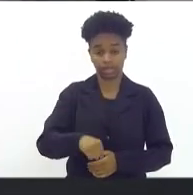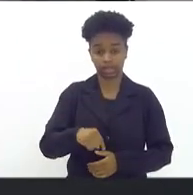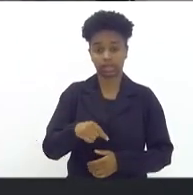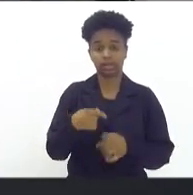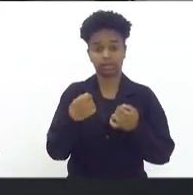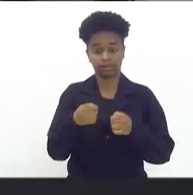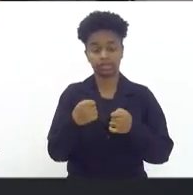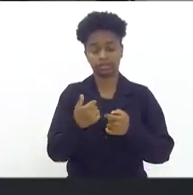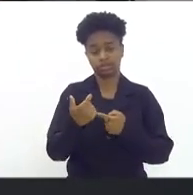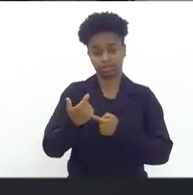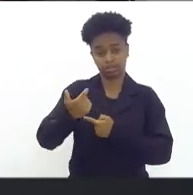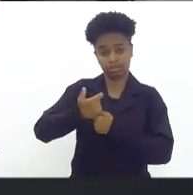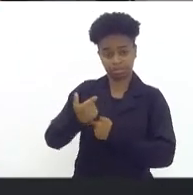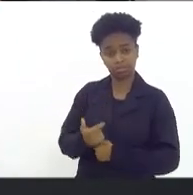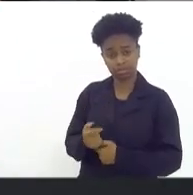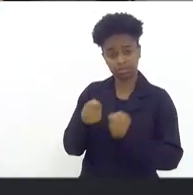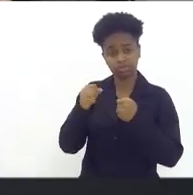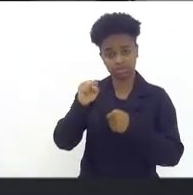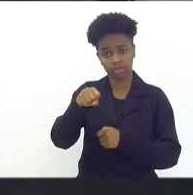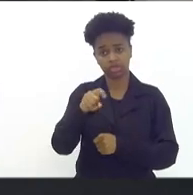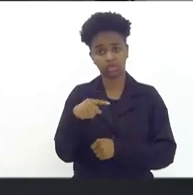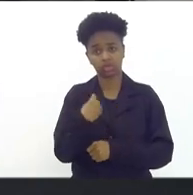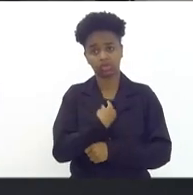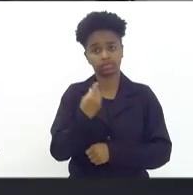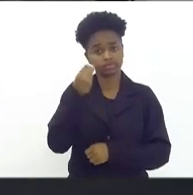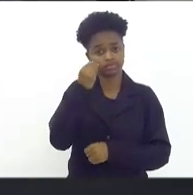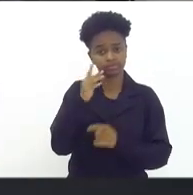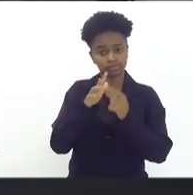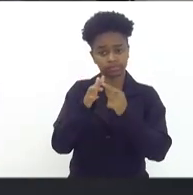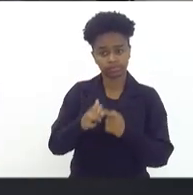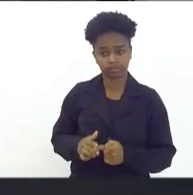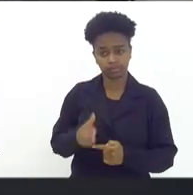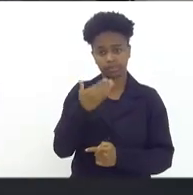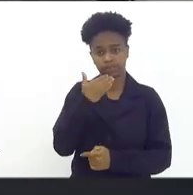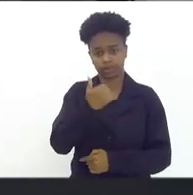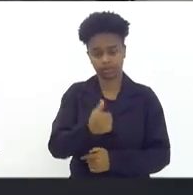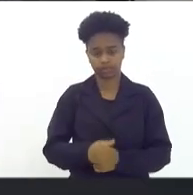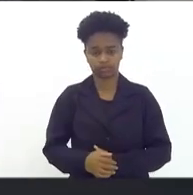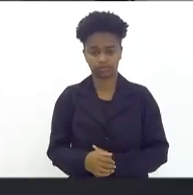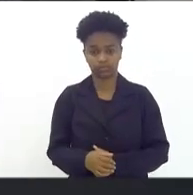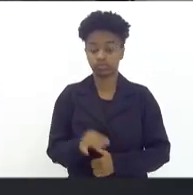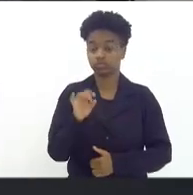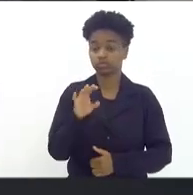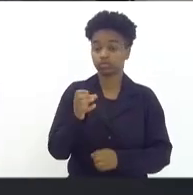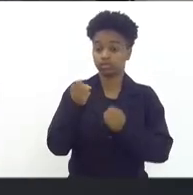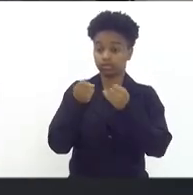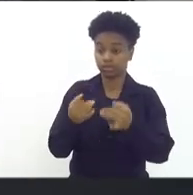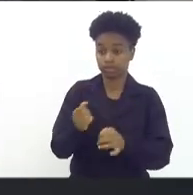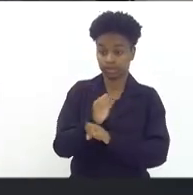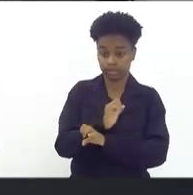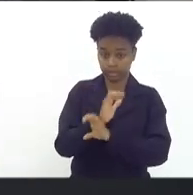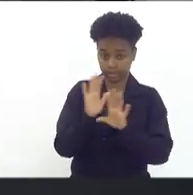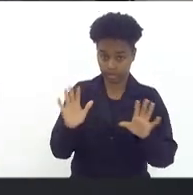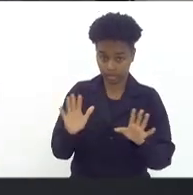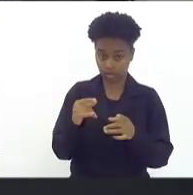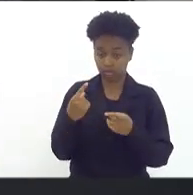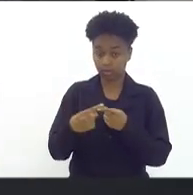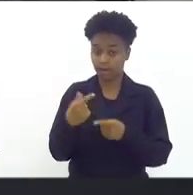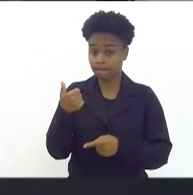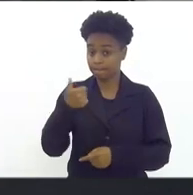todas as críticas possíveis e a gente usar isso para melhorar vamos lá Só para deixar bem claro que o primeiro